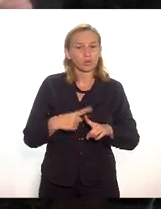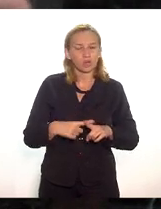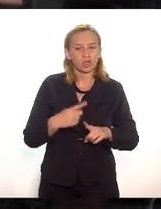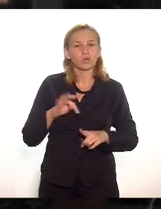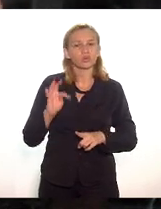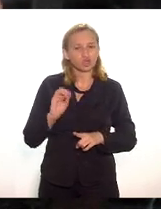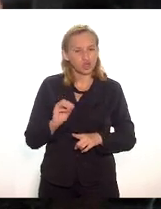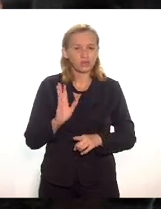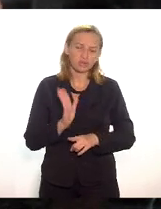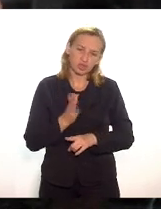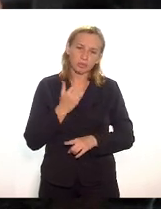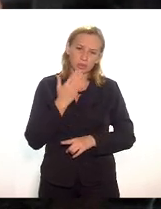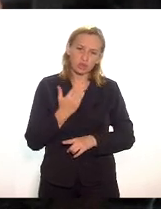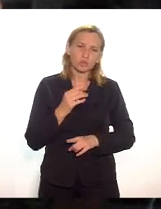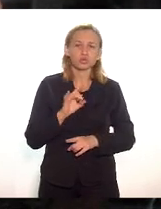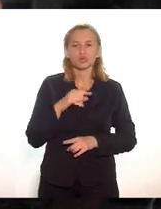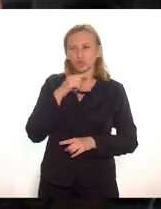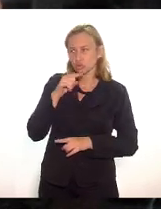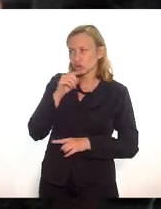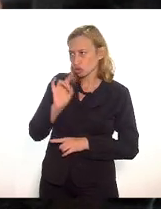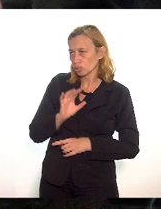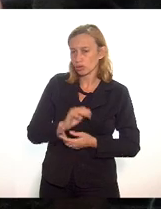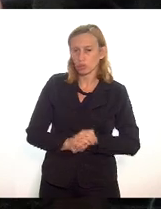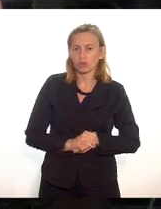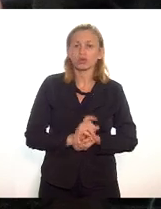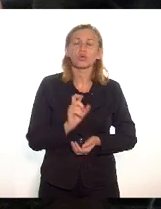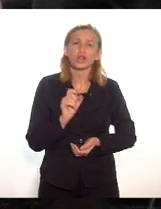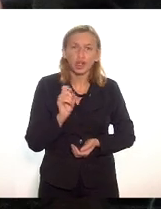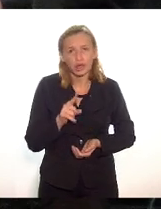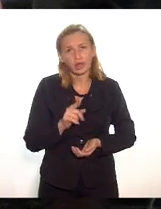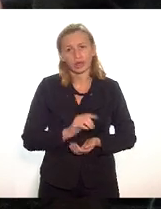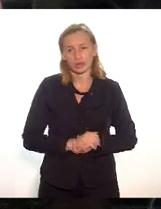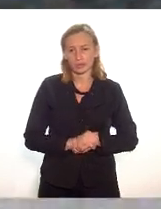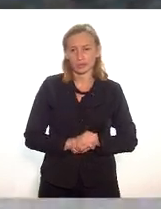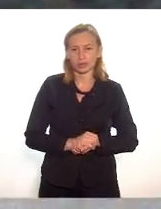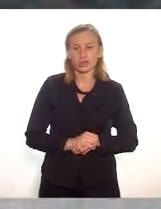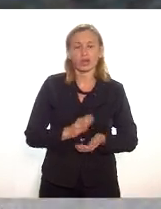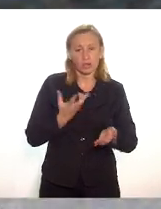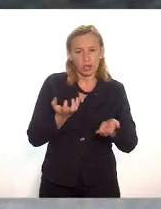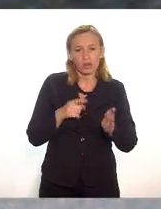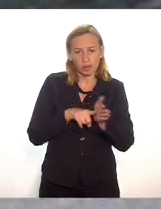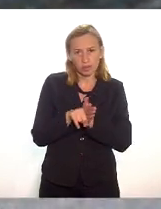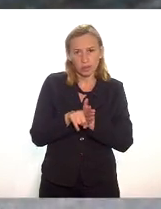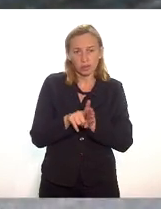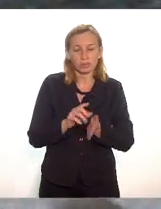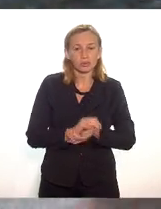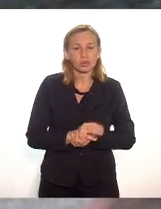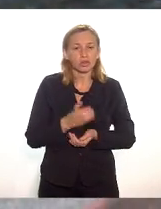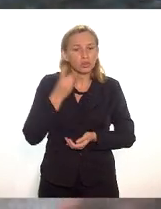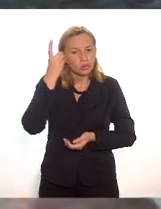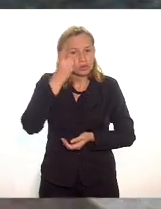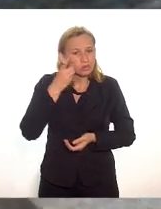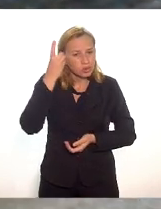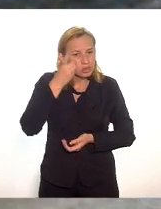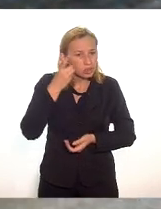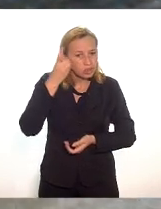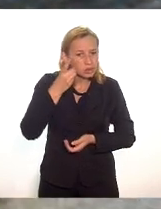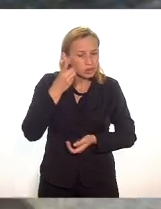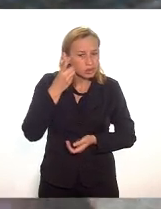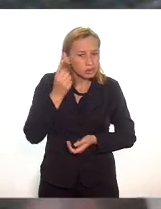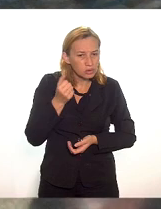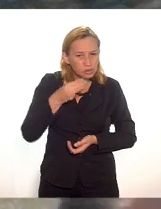já pediu. Não, uma dúvida. O que foi, Vossa Excelência? Eu quero fazer uma pergunta ao senhor. O deputado